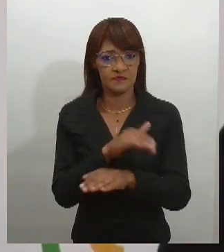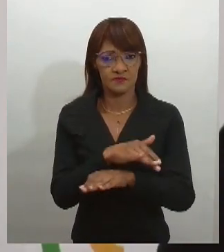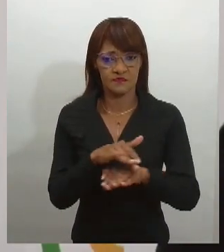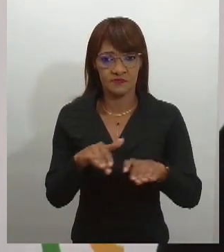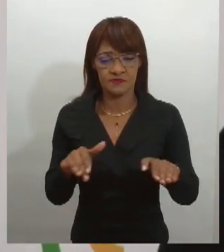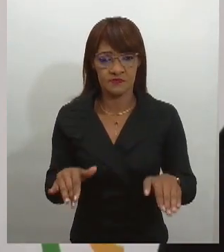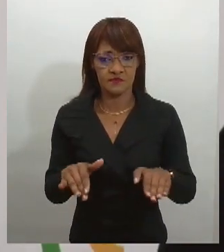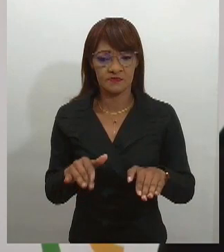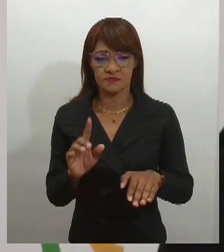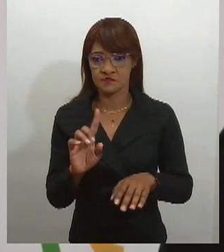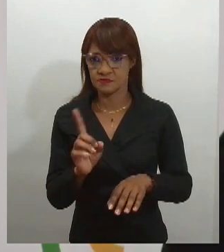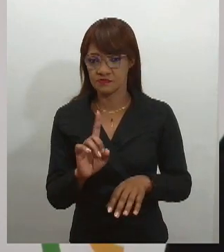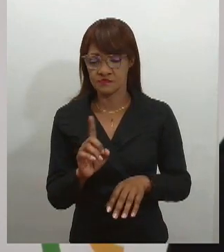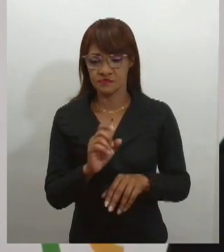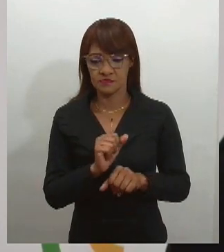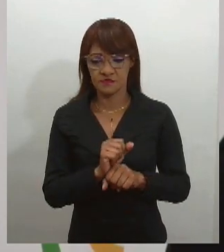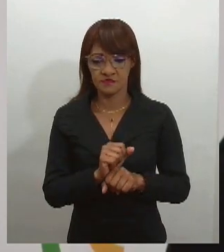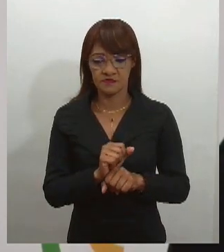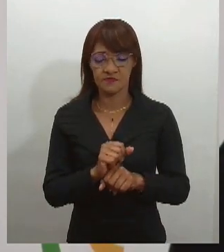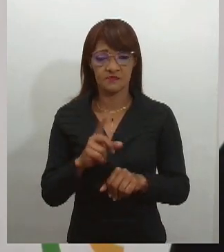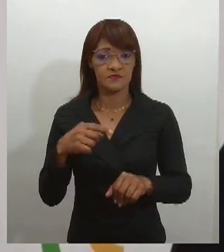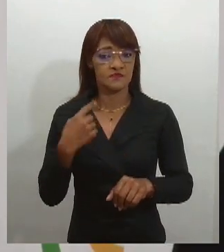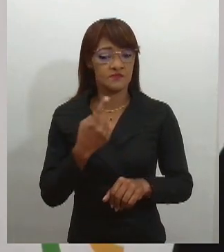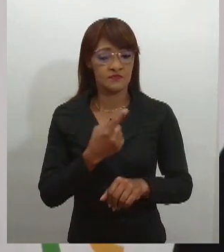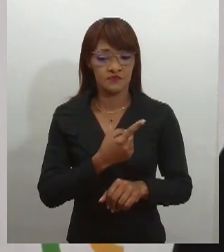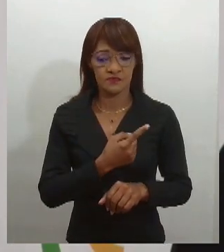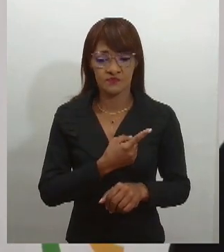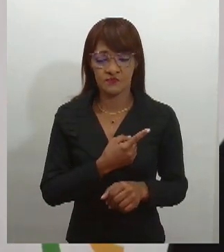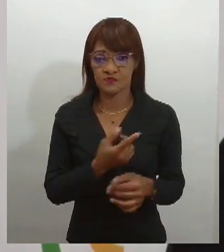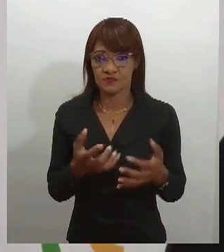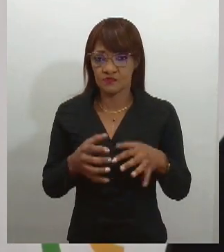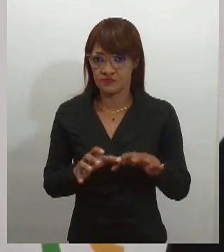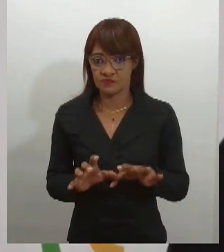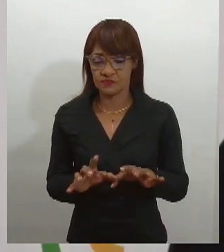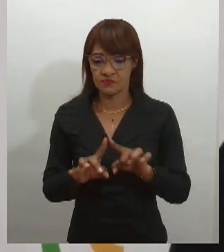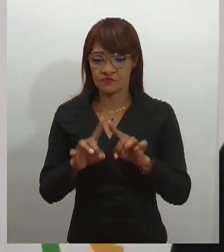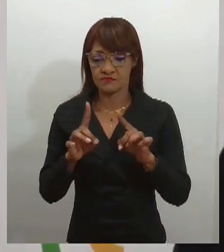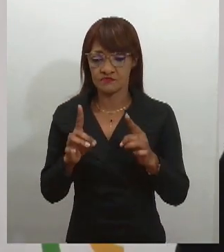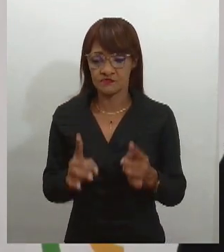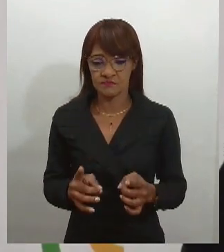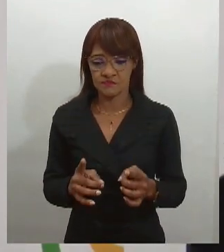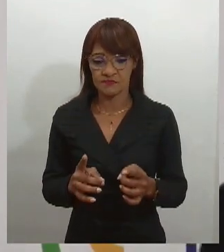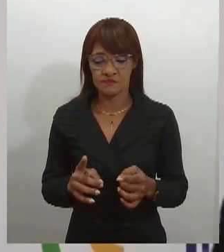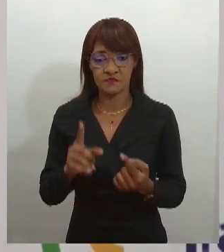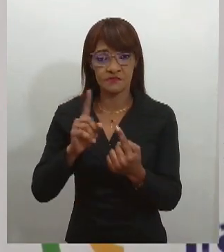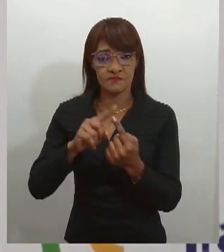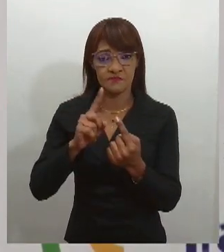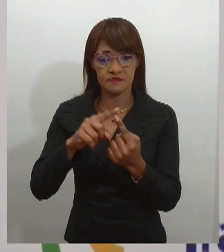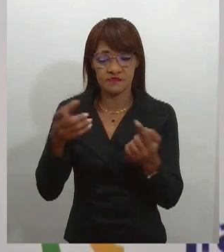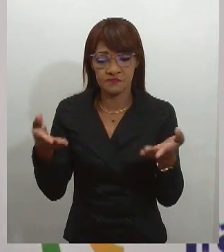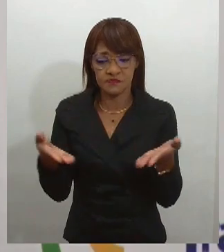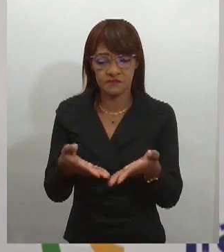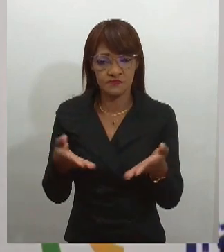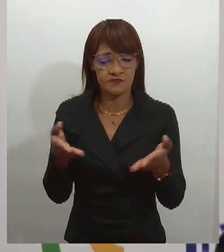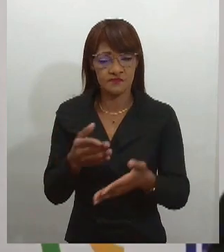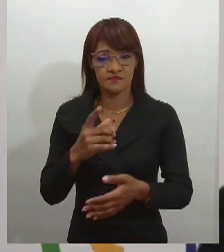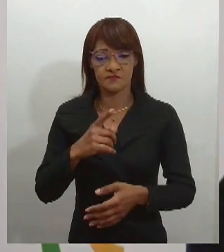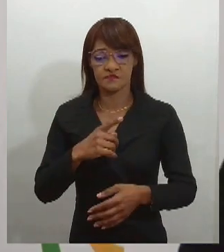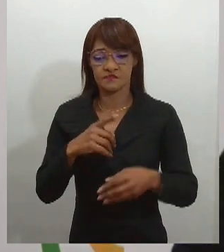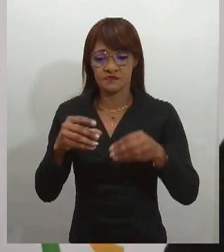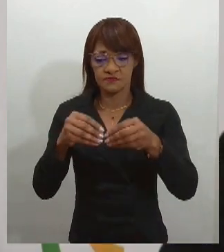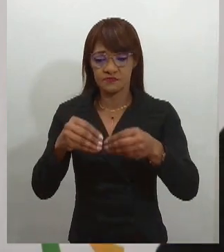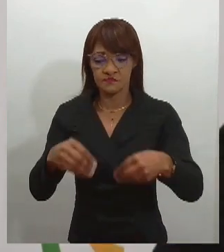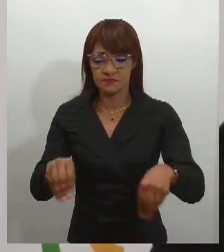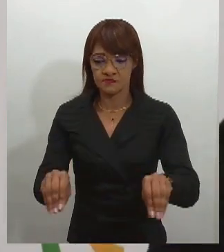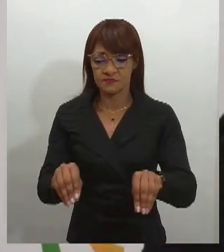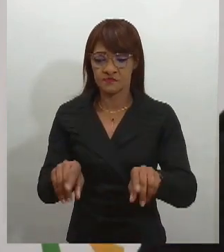é, a gente não é acabar as polícias, mas essa concepção militarizada, né, que acaba prejudicando também os policiais,